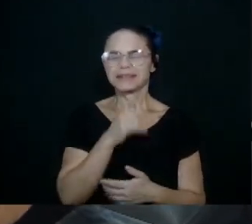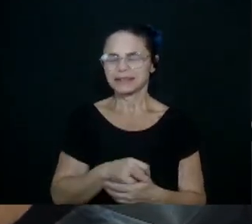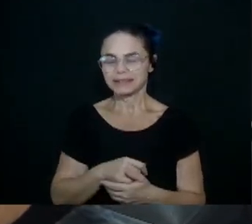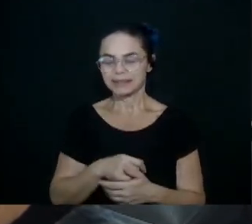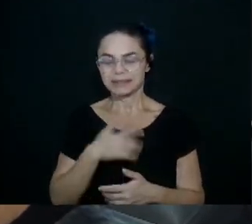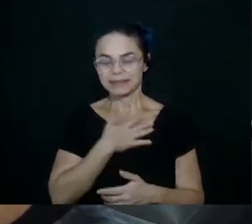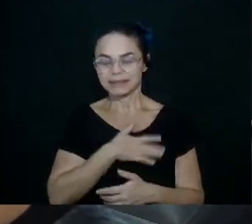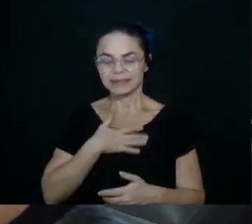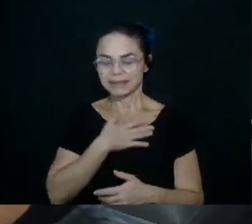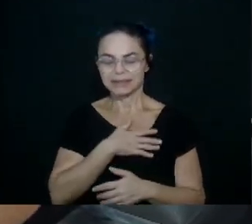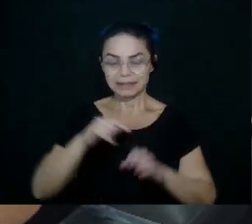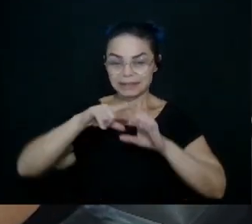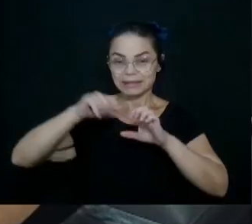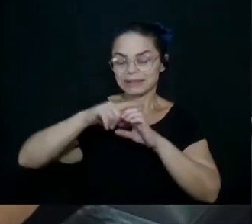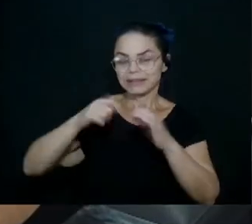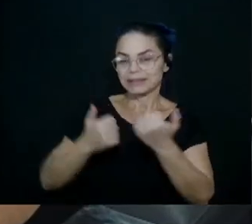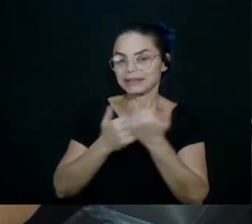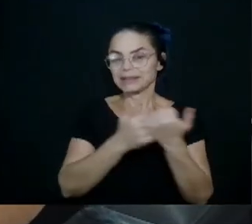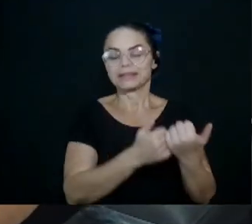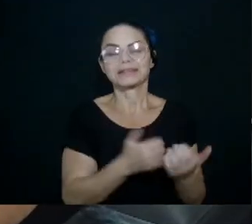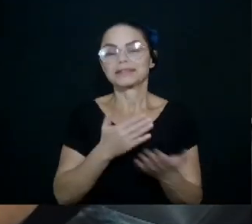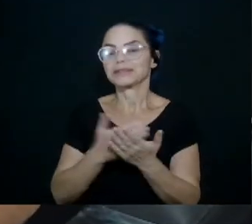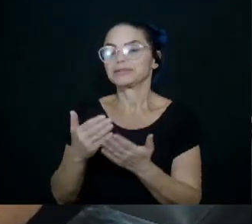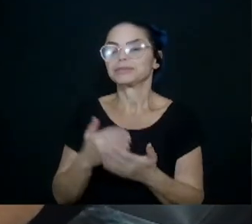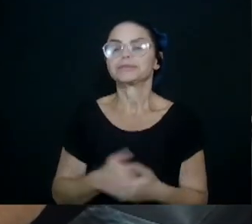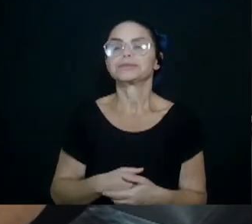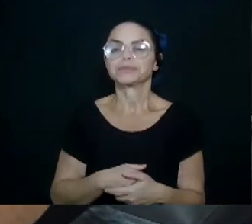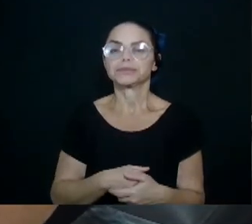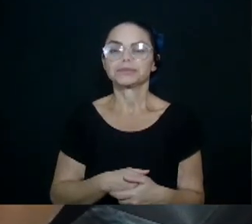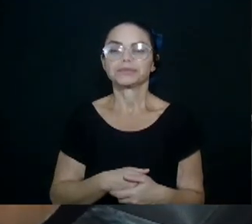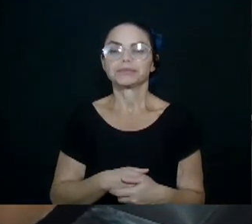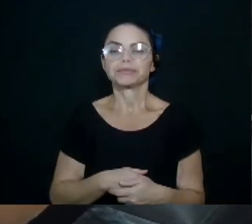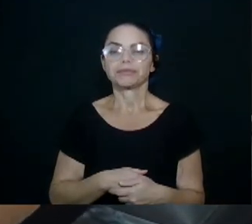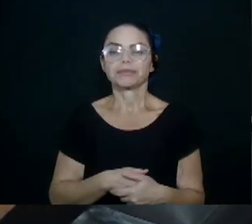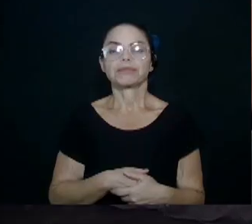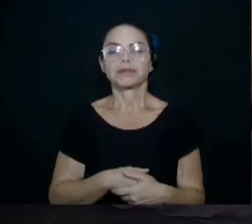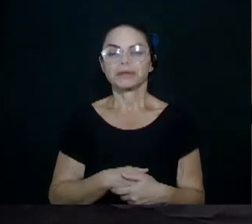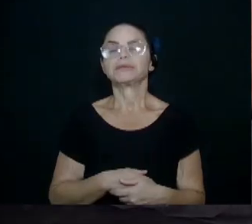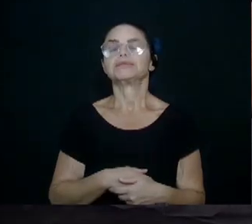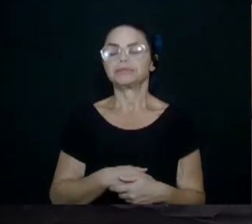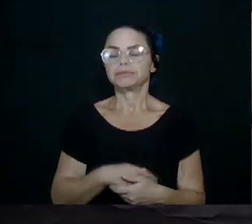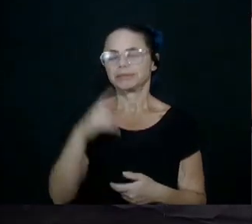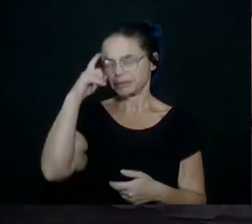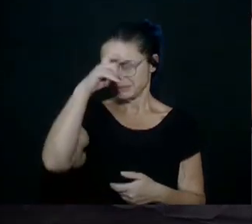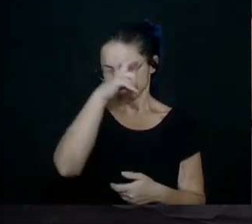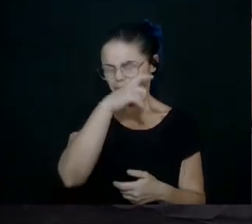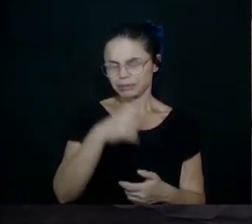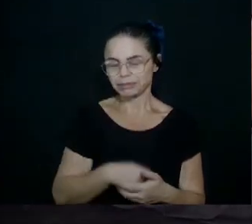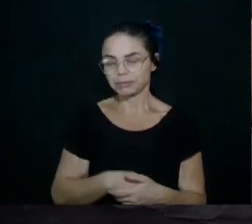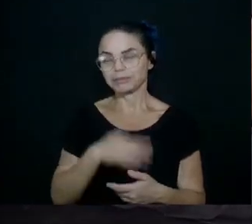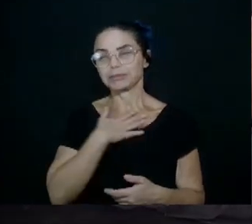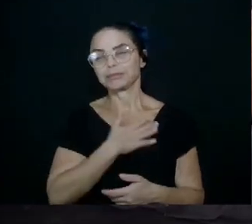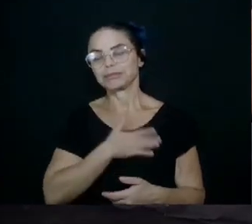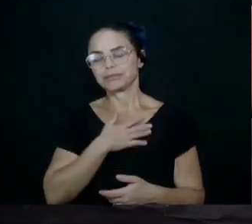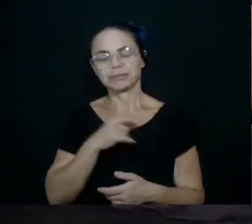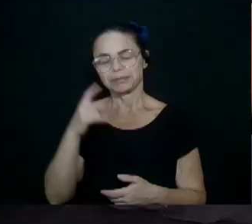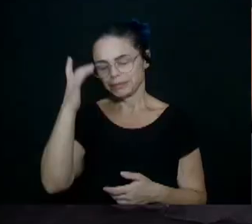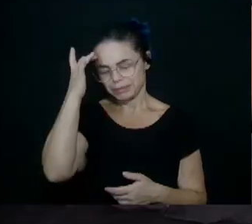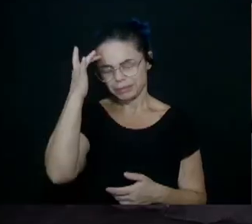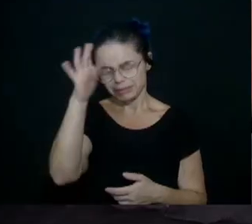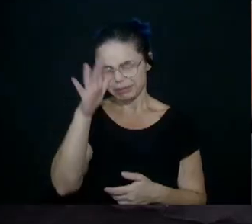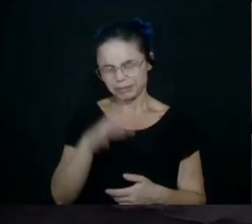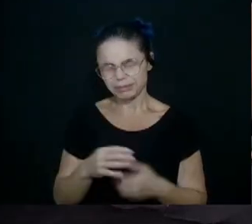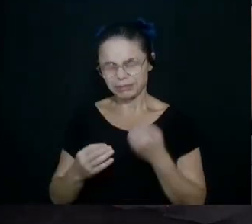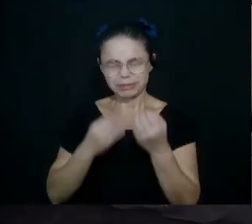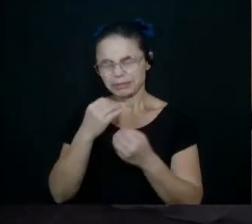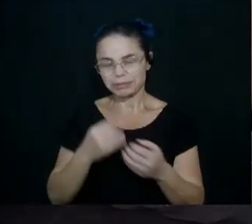mais apoio, né, no começo. E assim, foi uma coisa nova, então a gente não sabia o que seria. Eu ainda